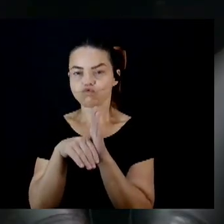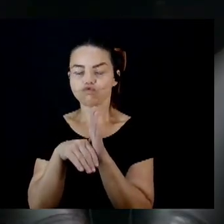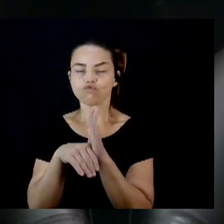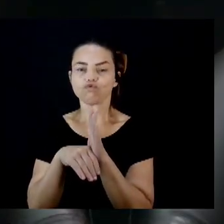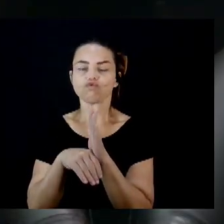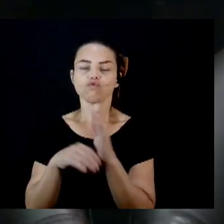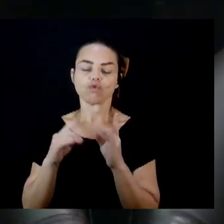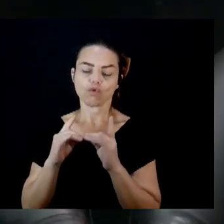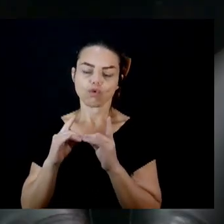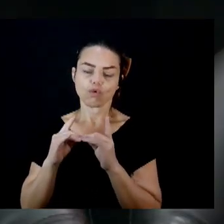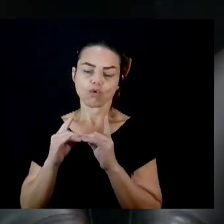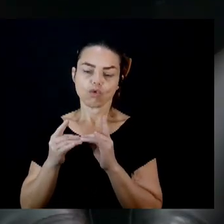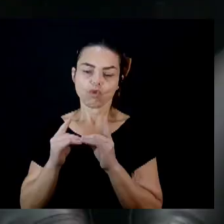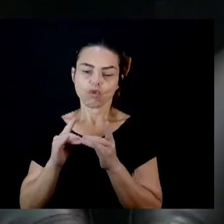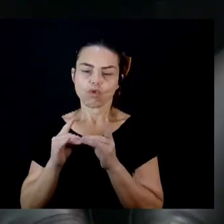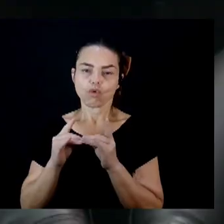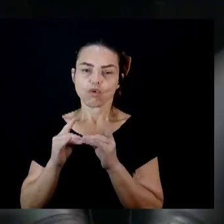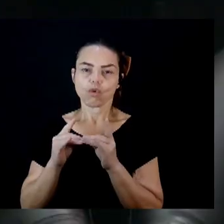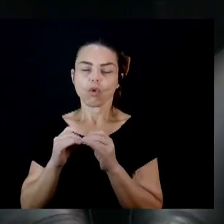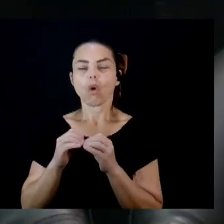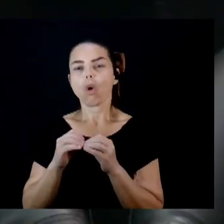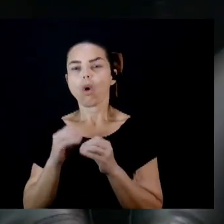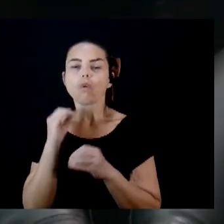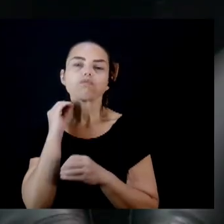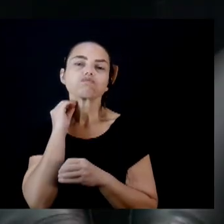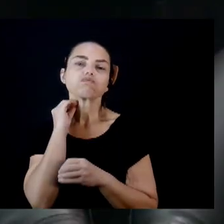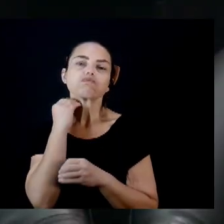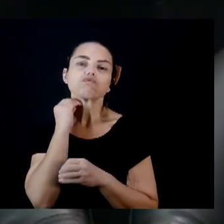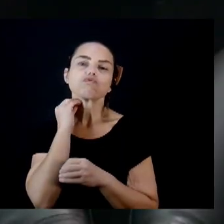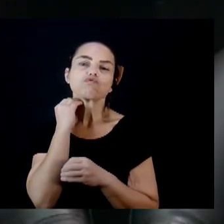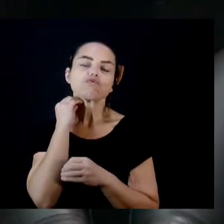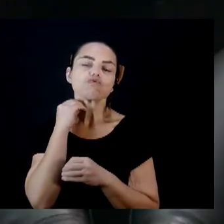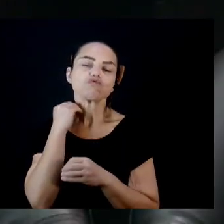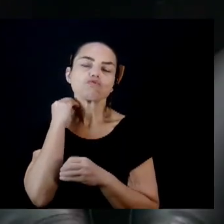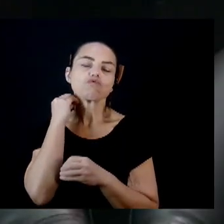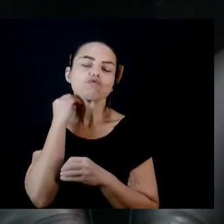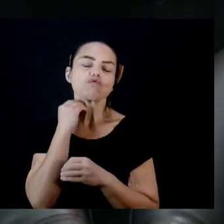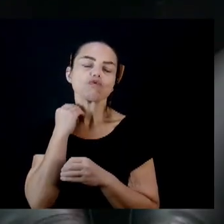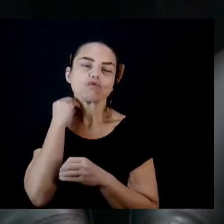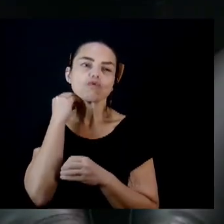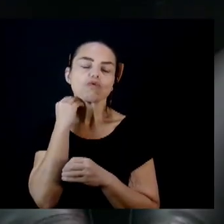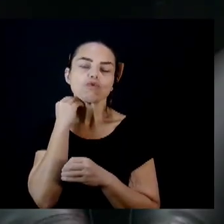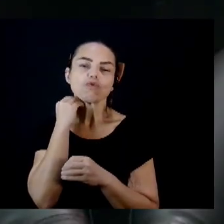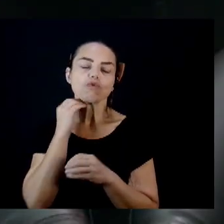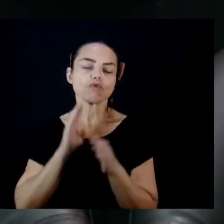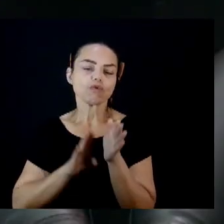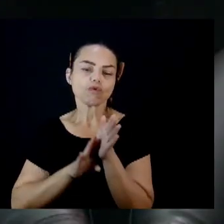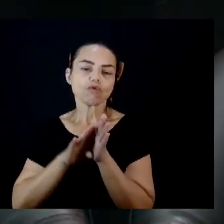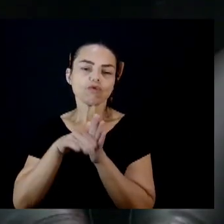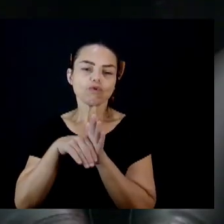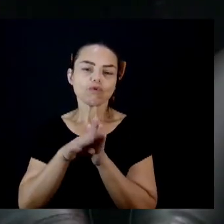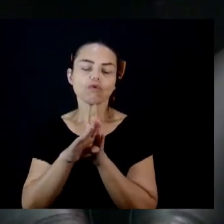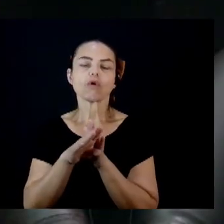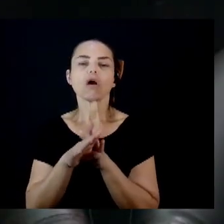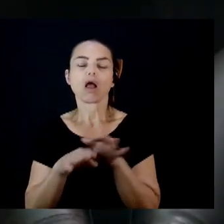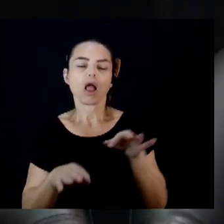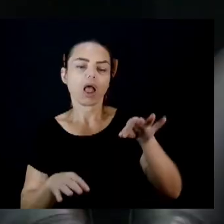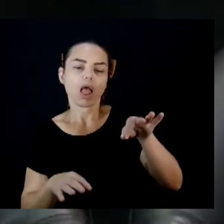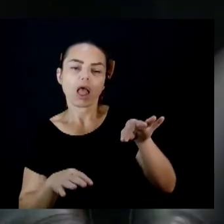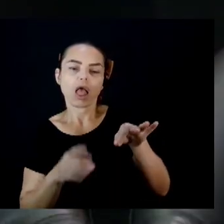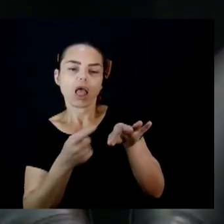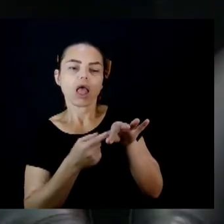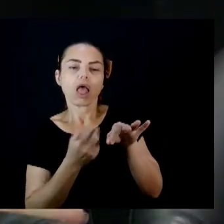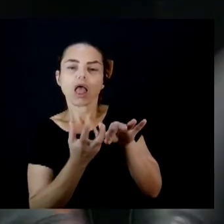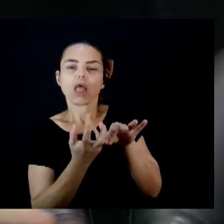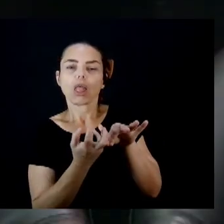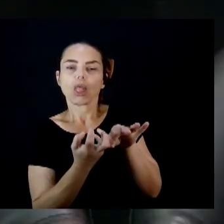queda, mas como uma oscilação. O que isso acarreta? Ressecamento vaginal, ressecamento da